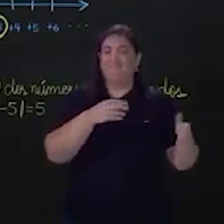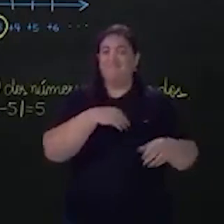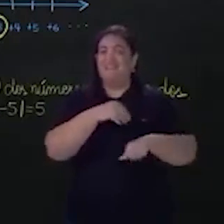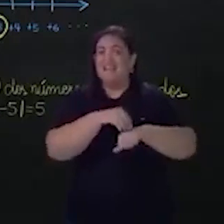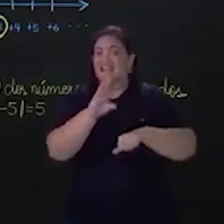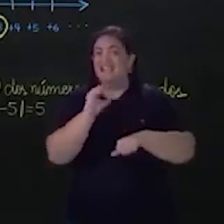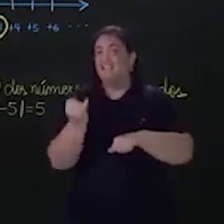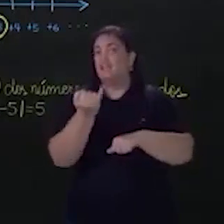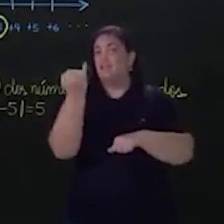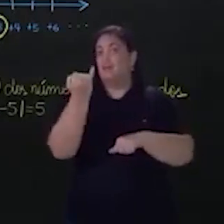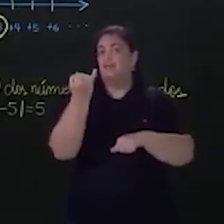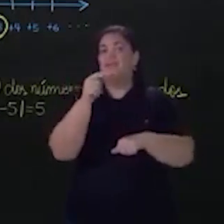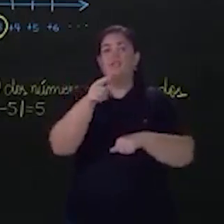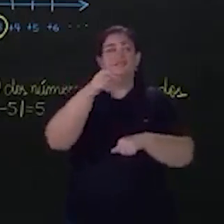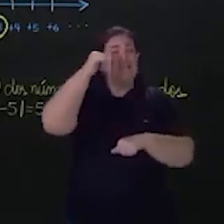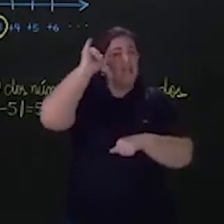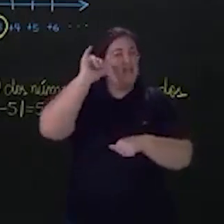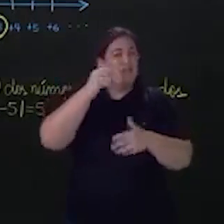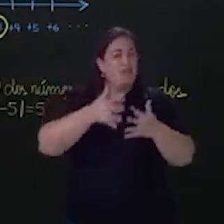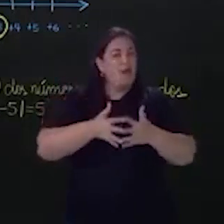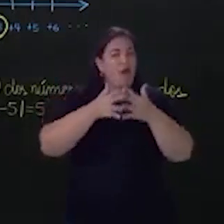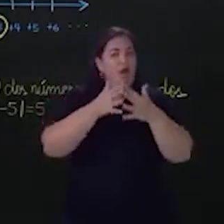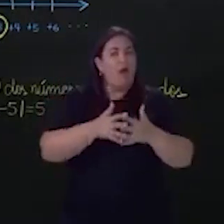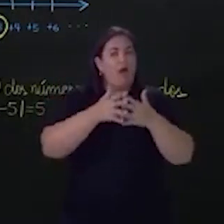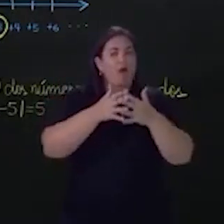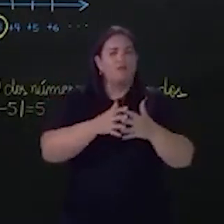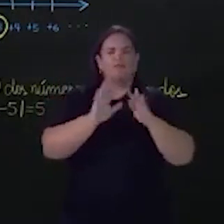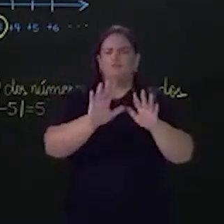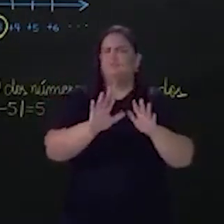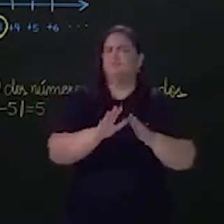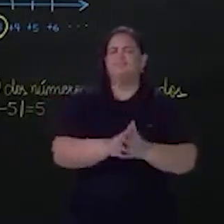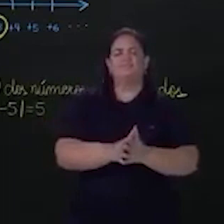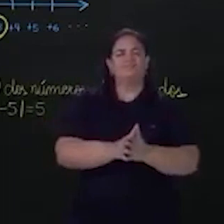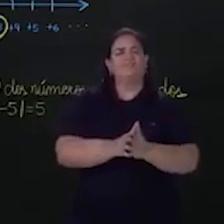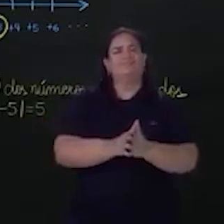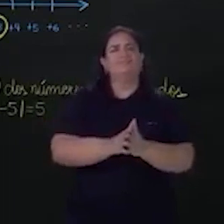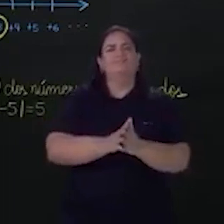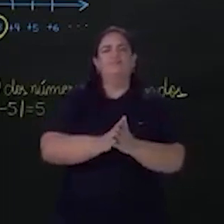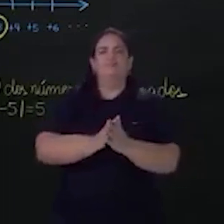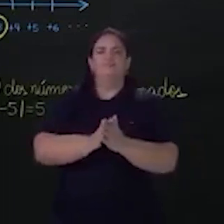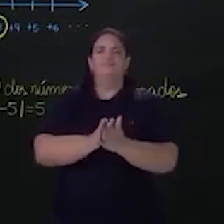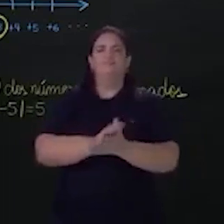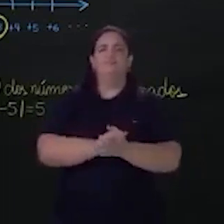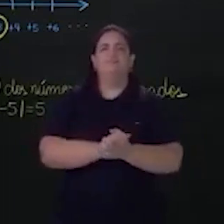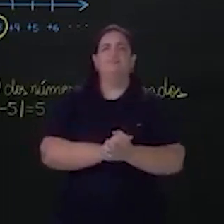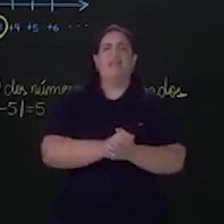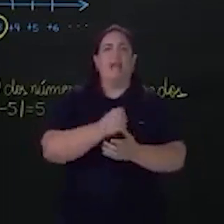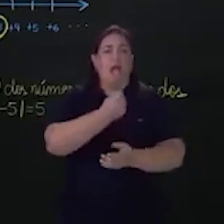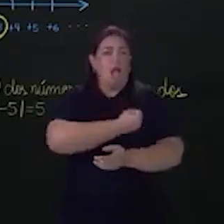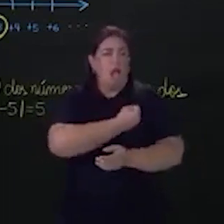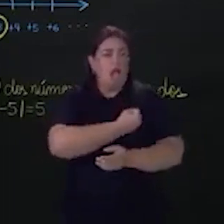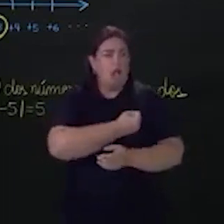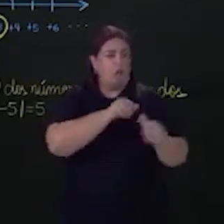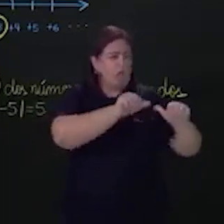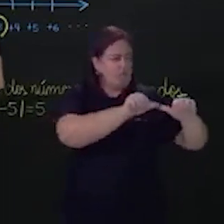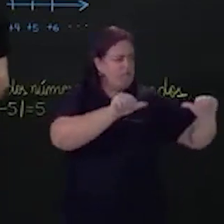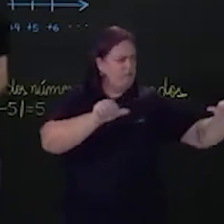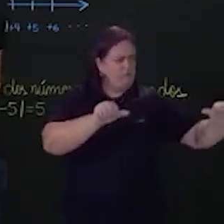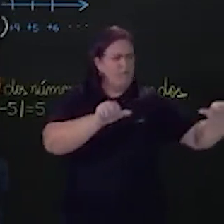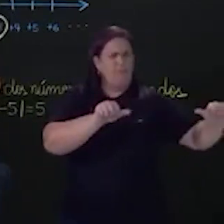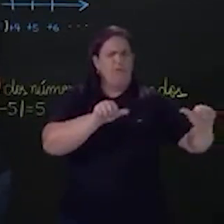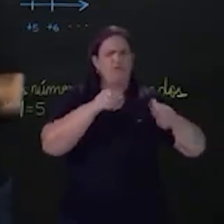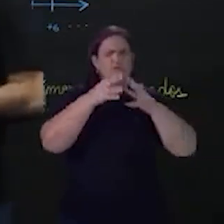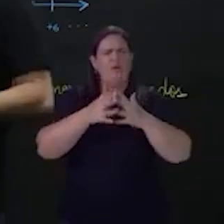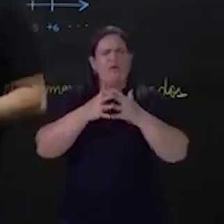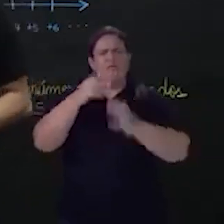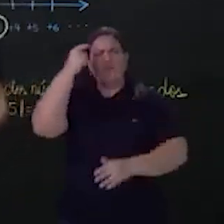pode confundir é, algumas pessoas confundem números opostos e simétricos,